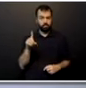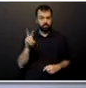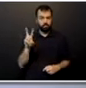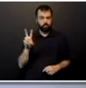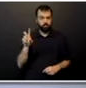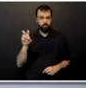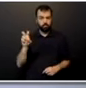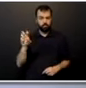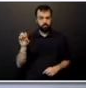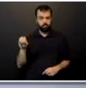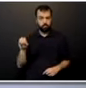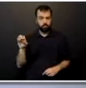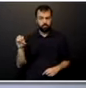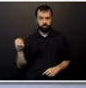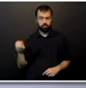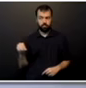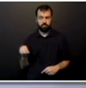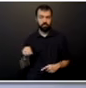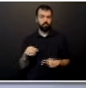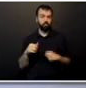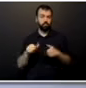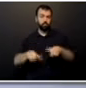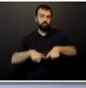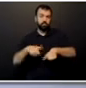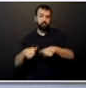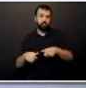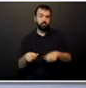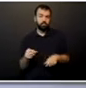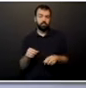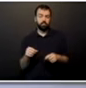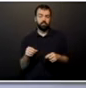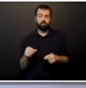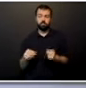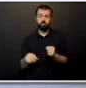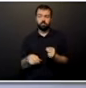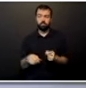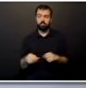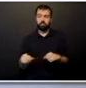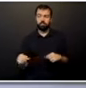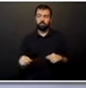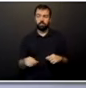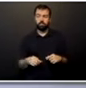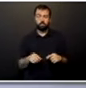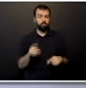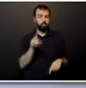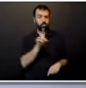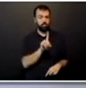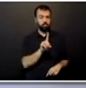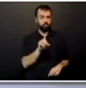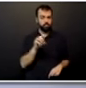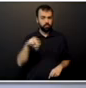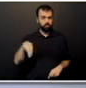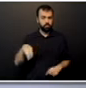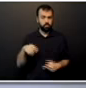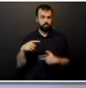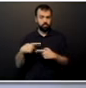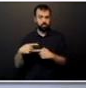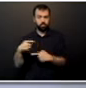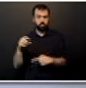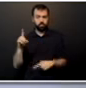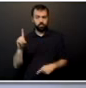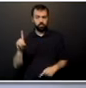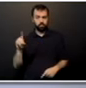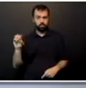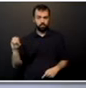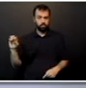precisamos fazer a conversão de unidades é se eu tenho que 1 m representa sem centímetros eu vou